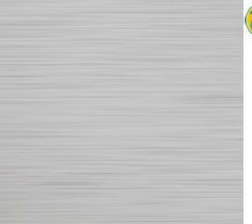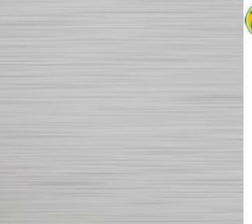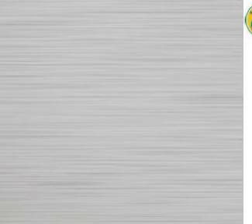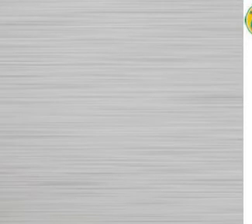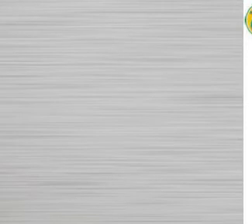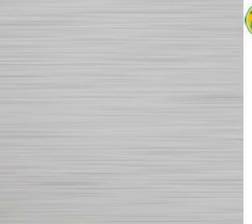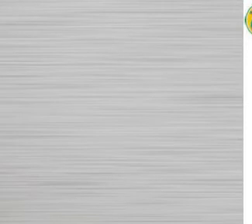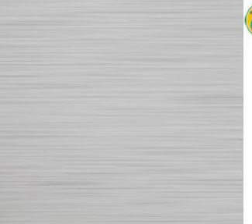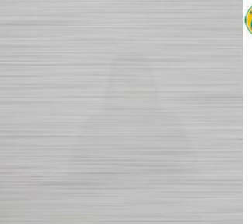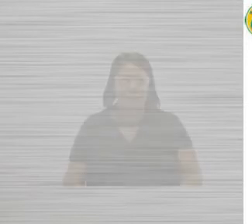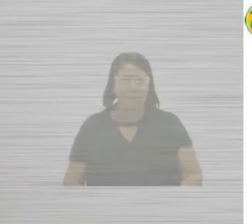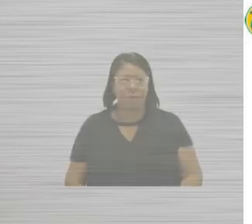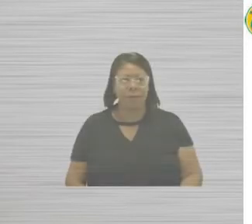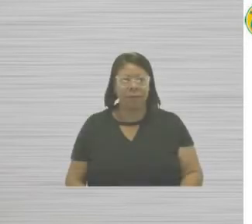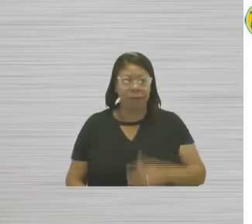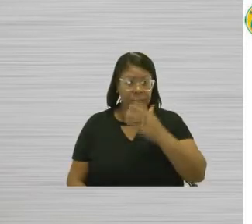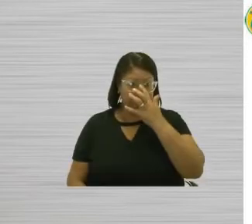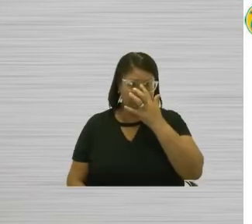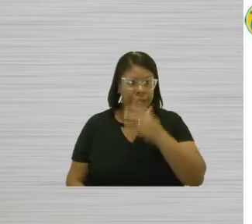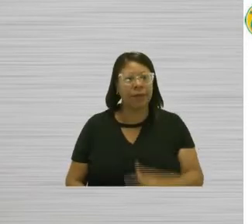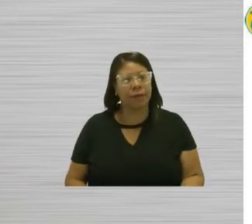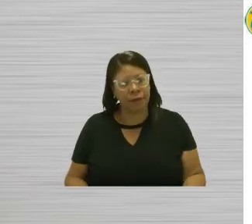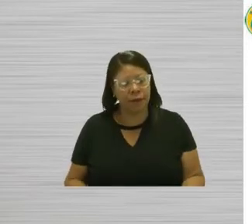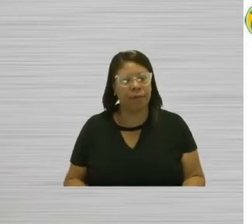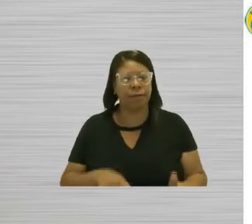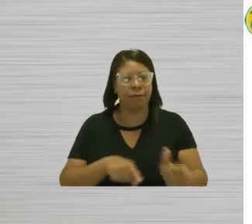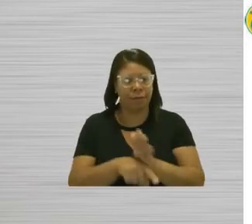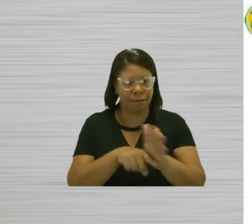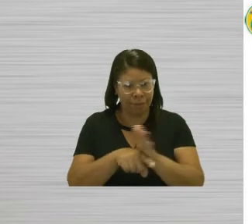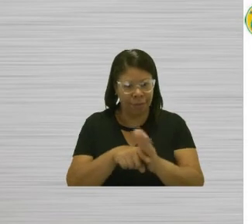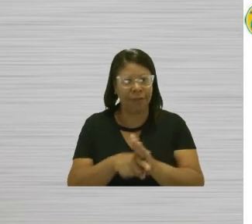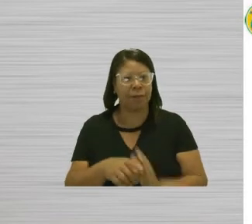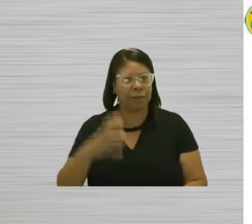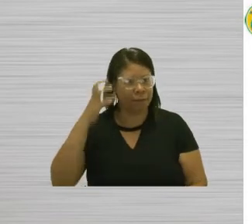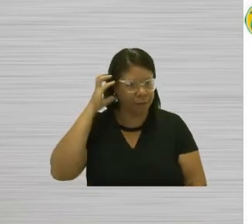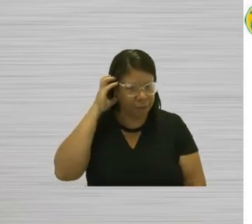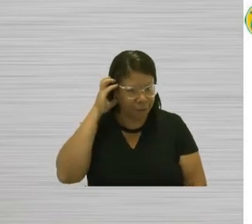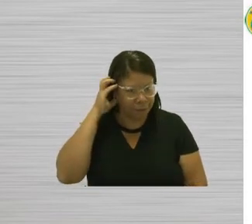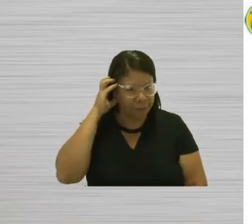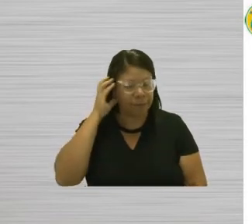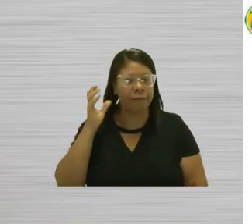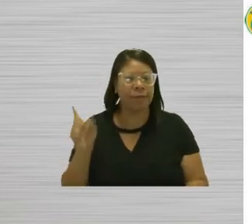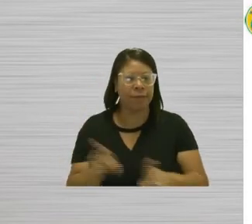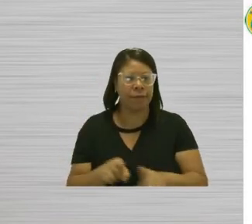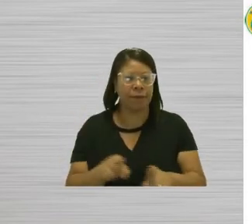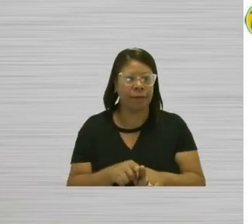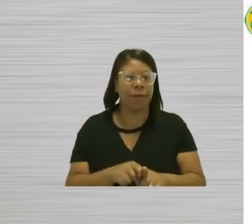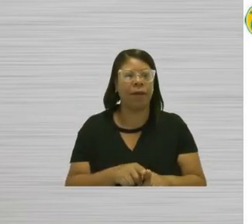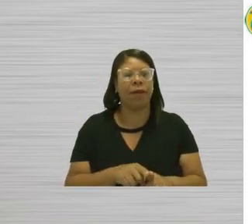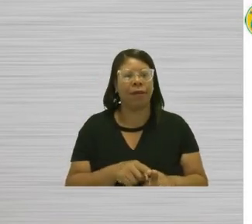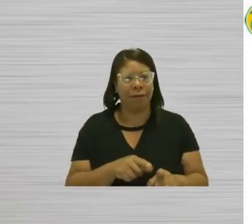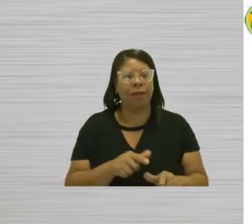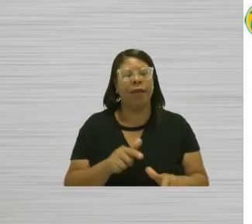150 atendimentos em audiometria. E de atendimentos, no último quadrimestre, nós tivemos